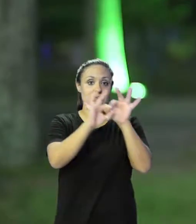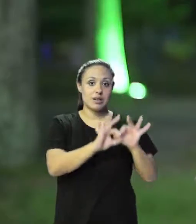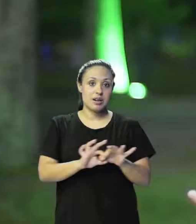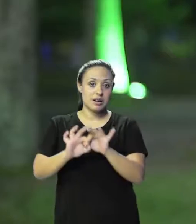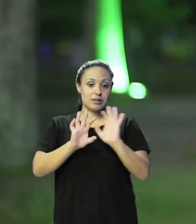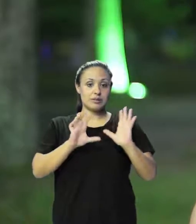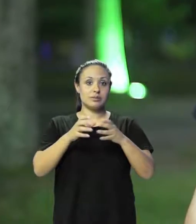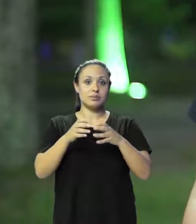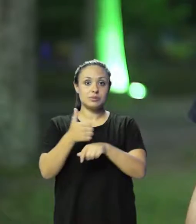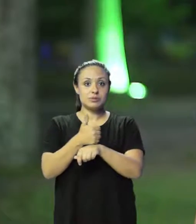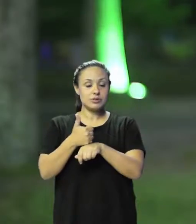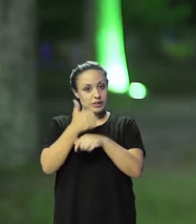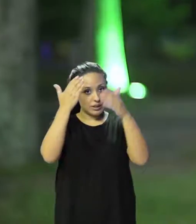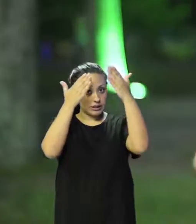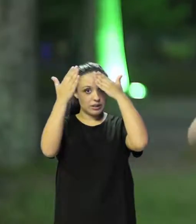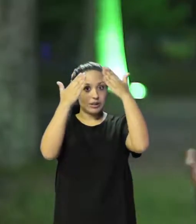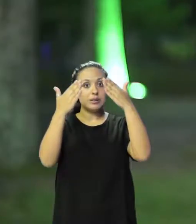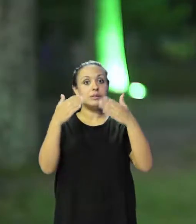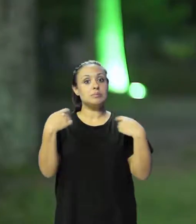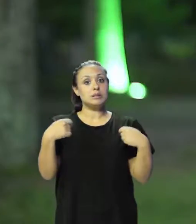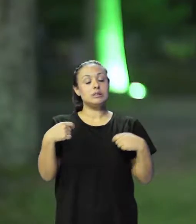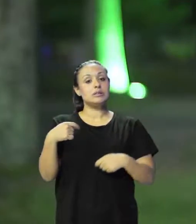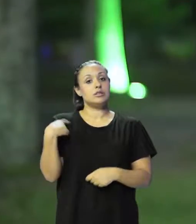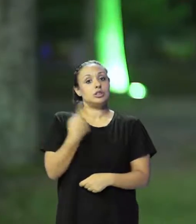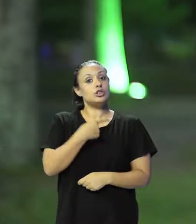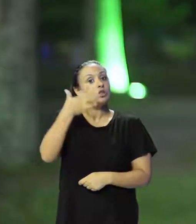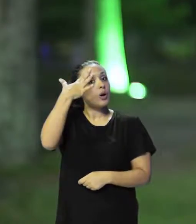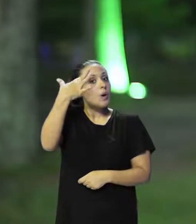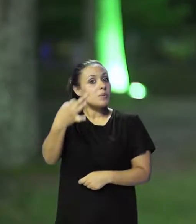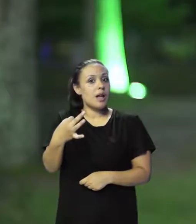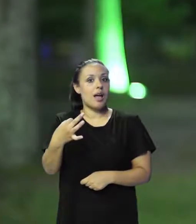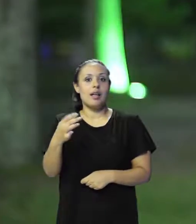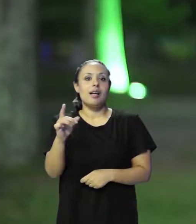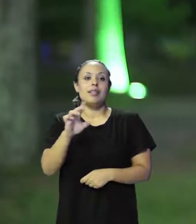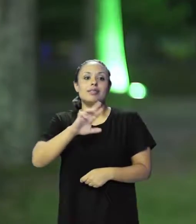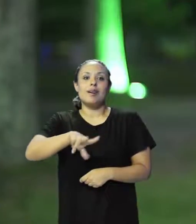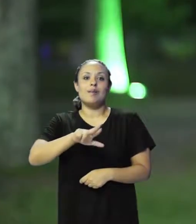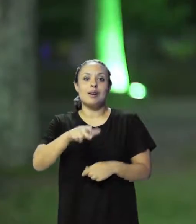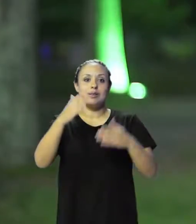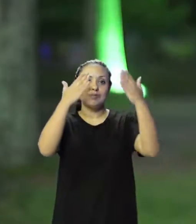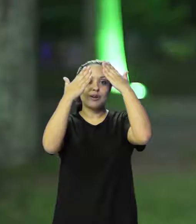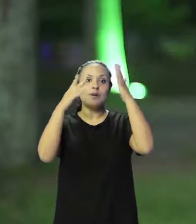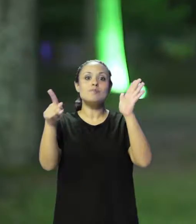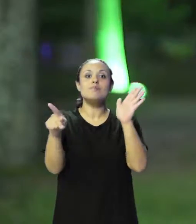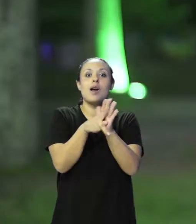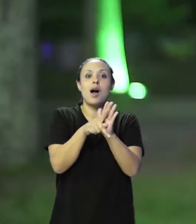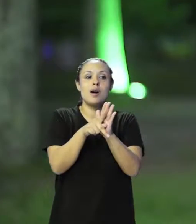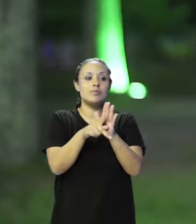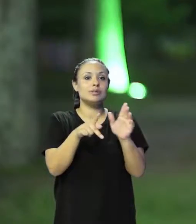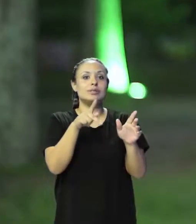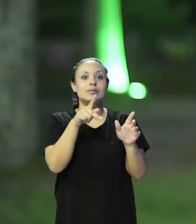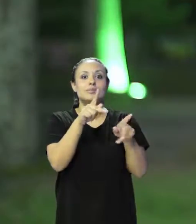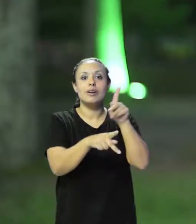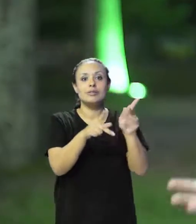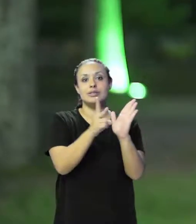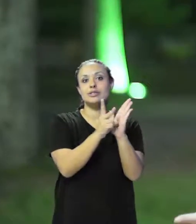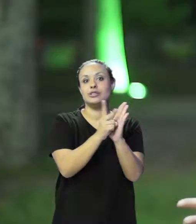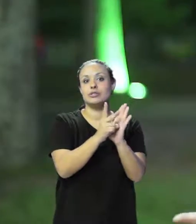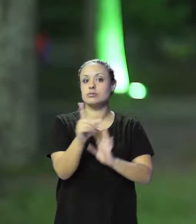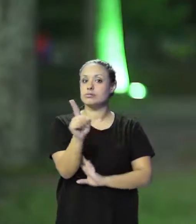enquanto categoria profissional, que a gente tenha essa compreensão de que não existe psicólogo de indígena,